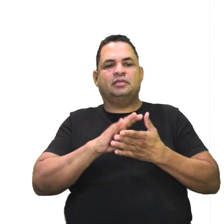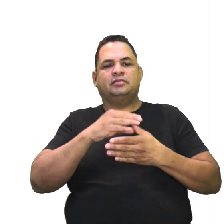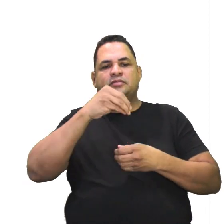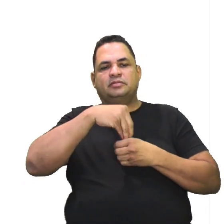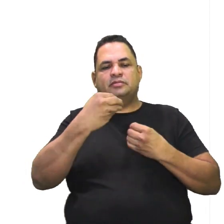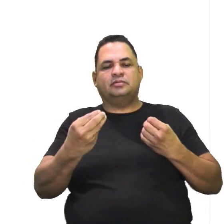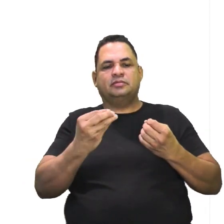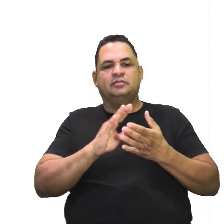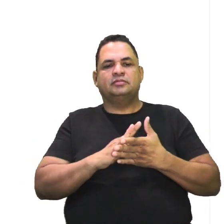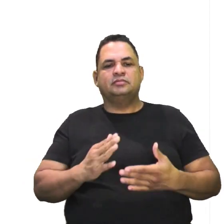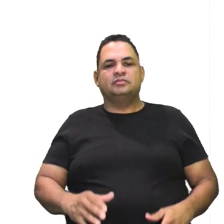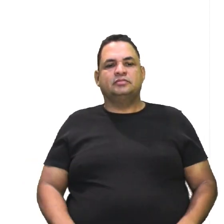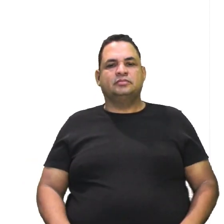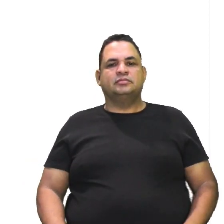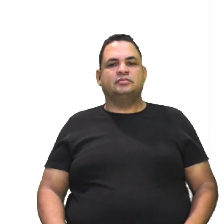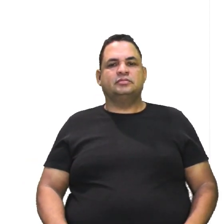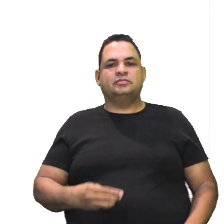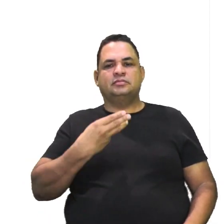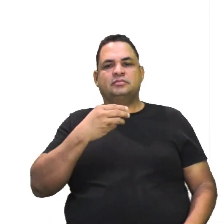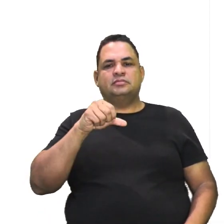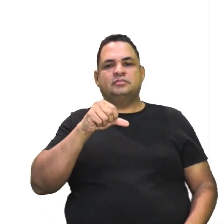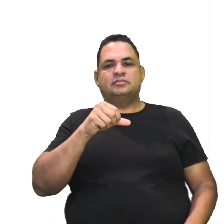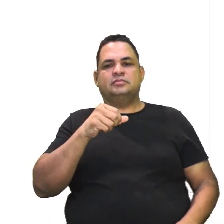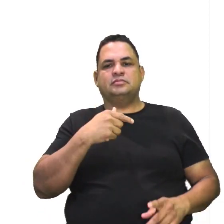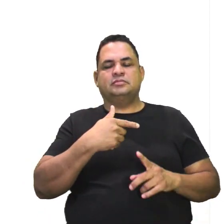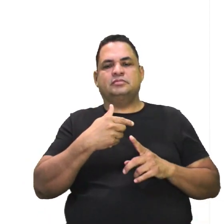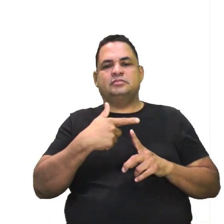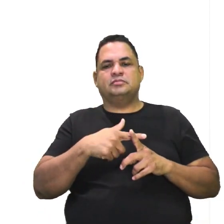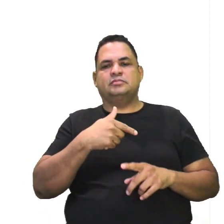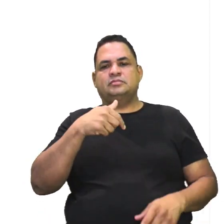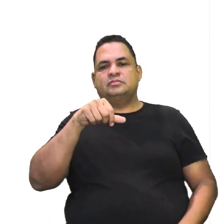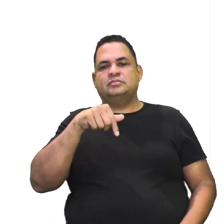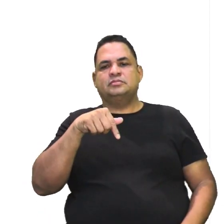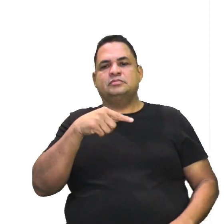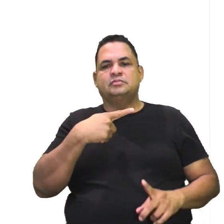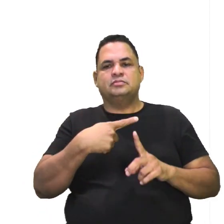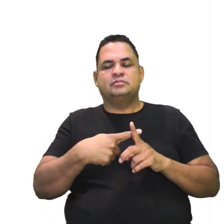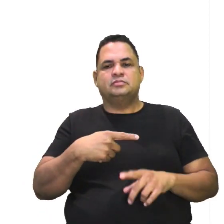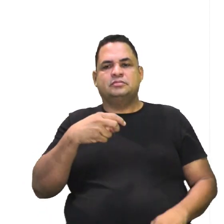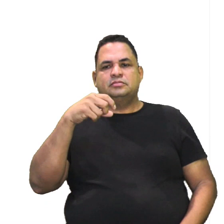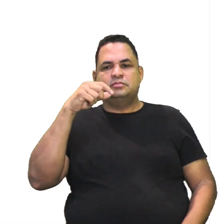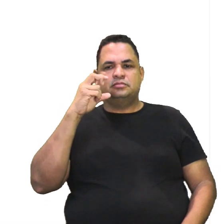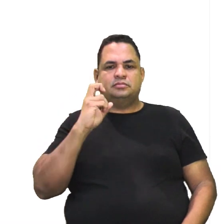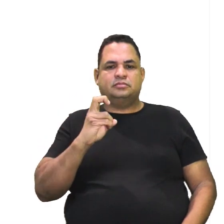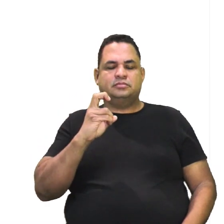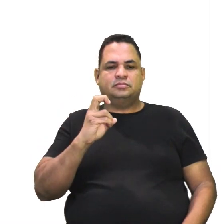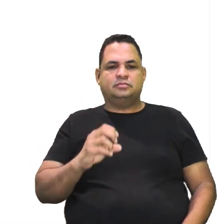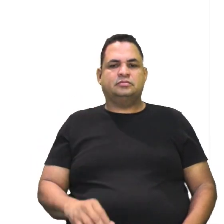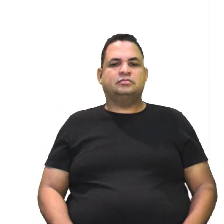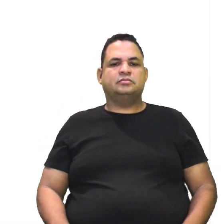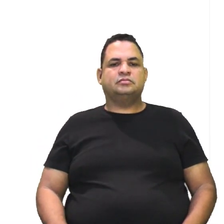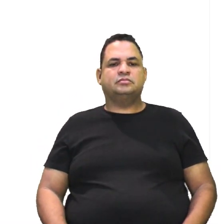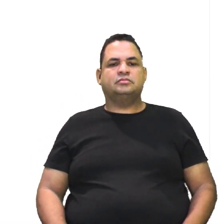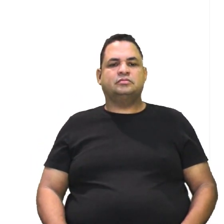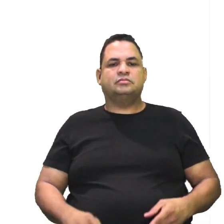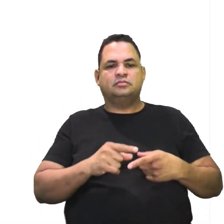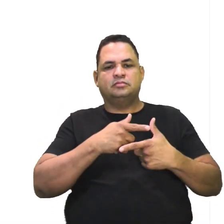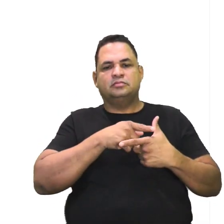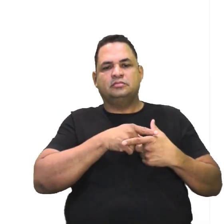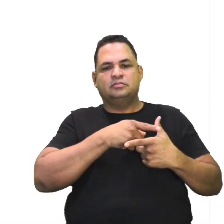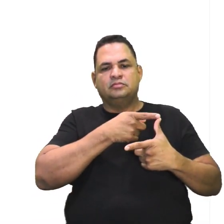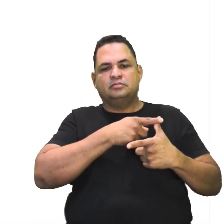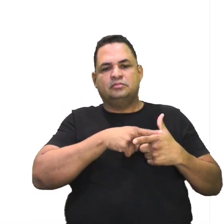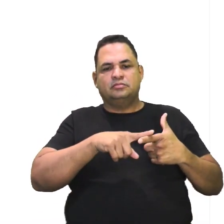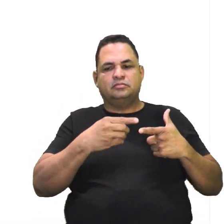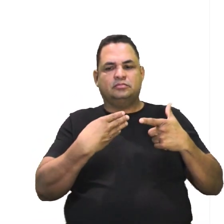coloca a tabela com a diferença, né? 3 mais 9 mais 7 mais 5. Isso tudo a gente tem que